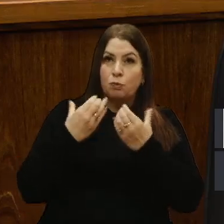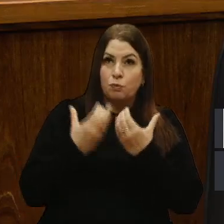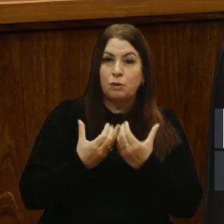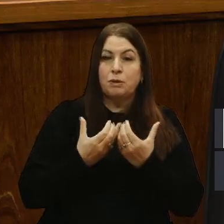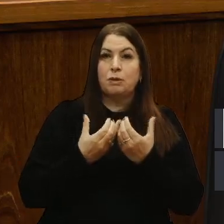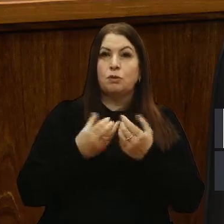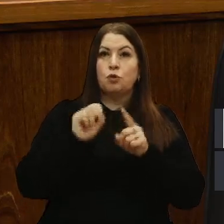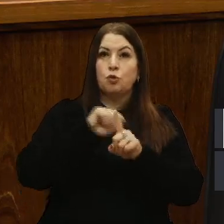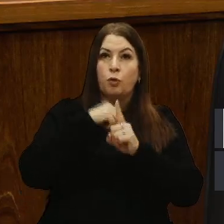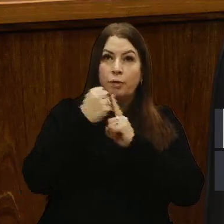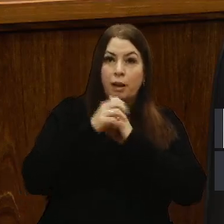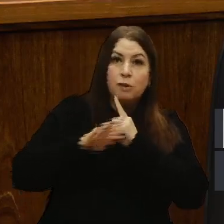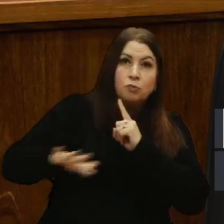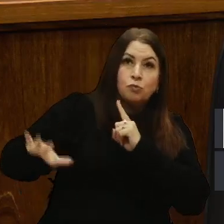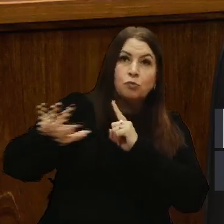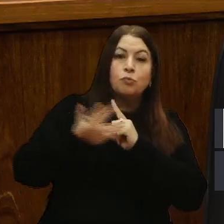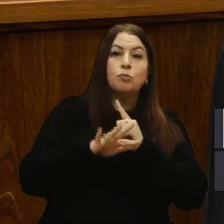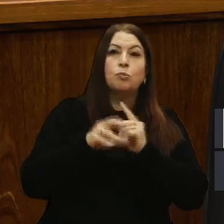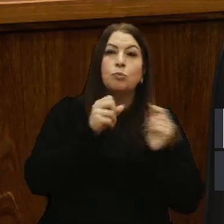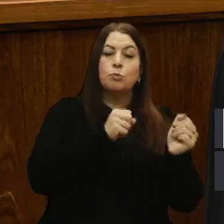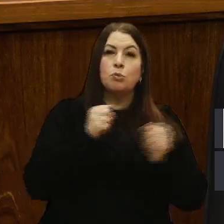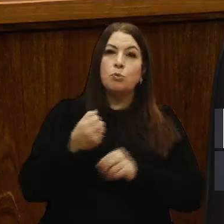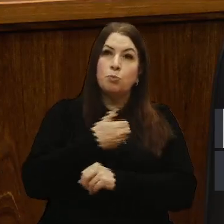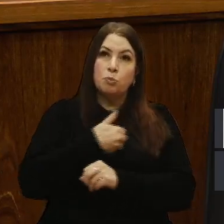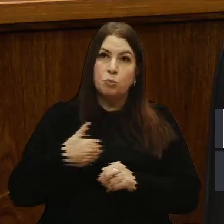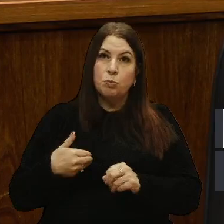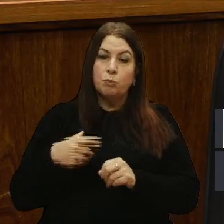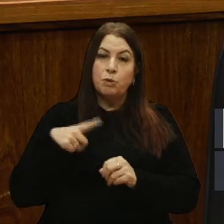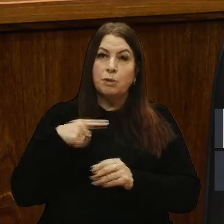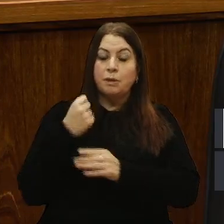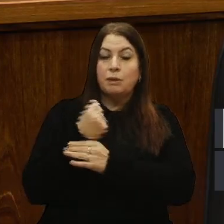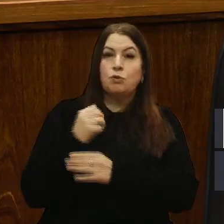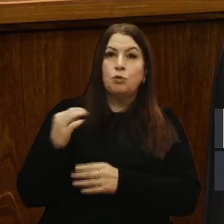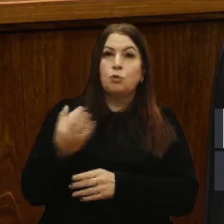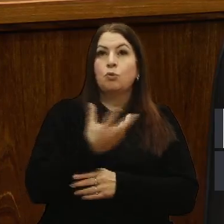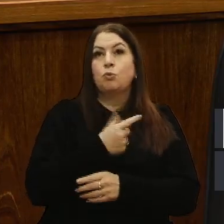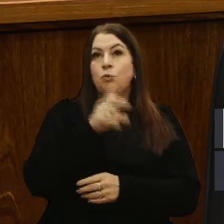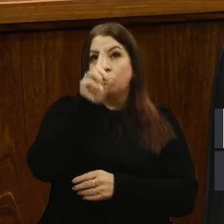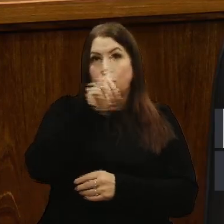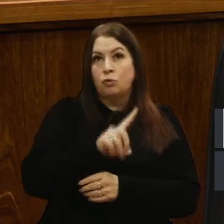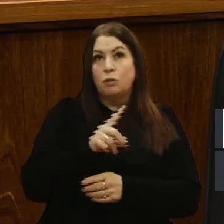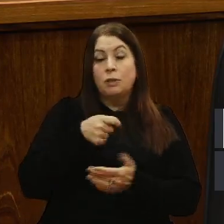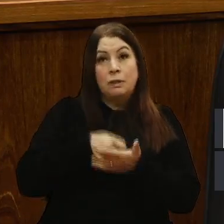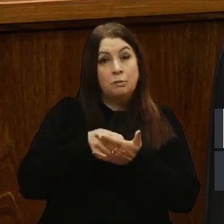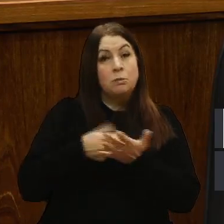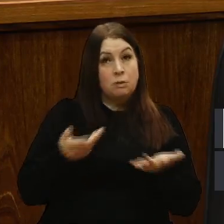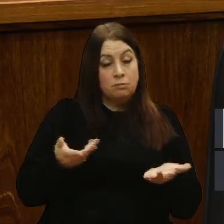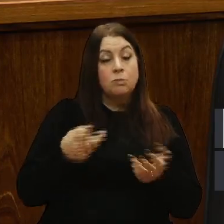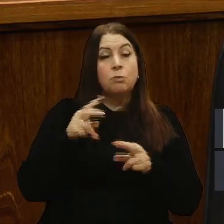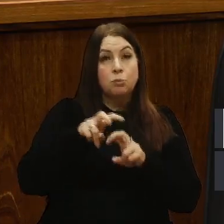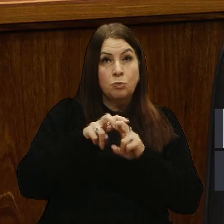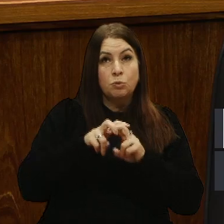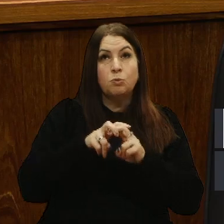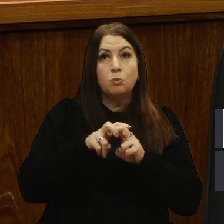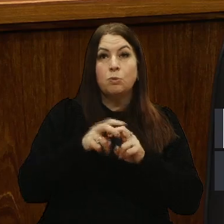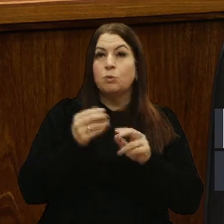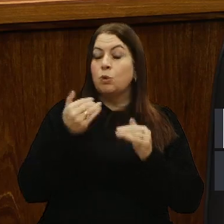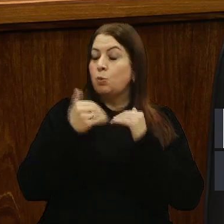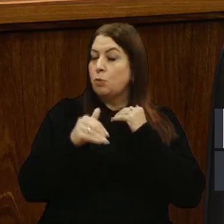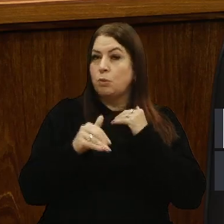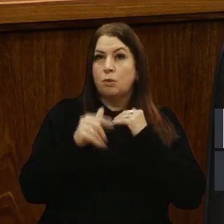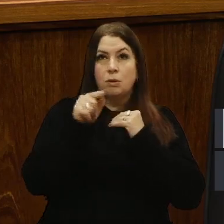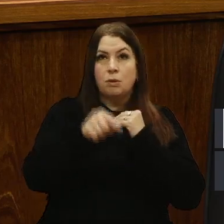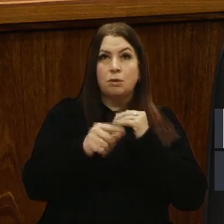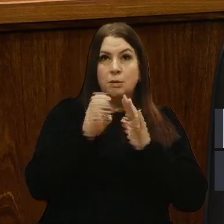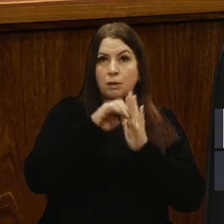a sociedade em geral, o poder público, para garantir todos os direitos e deveres. Por isso, seremos contrários a